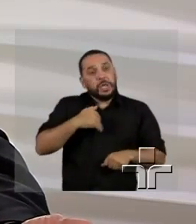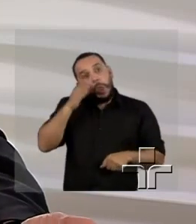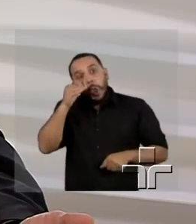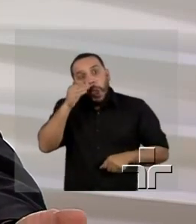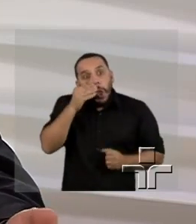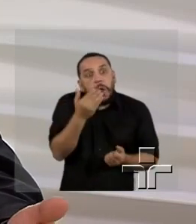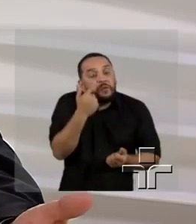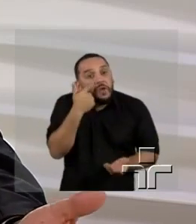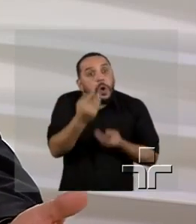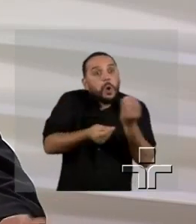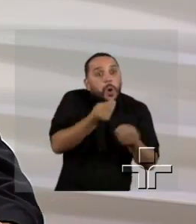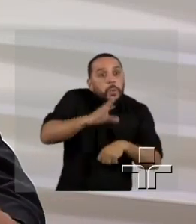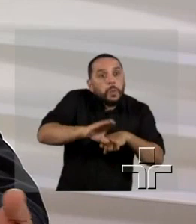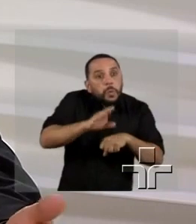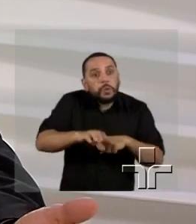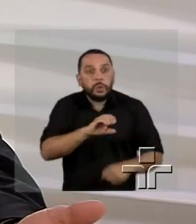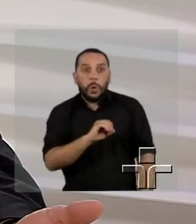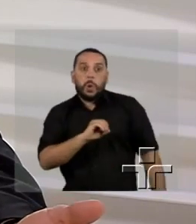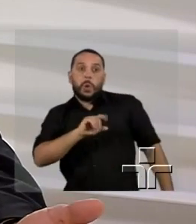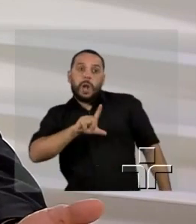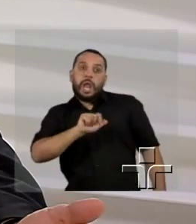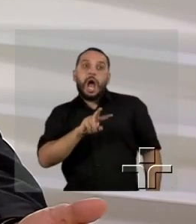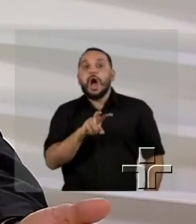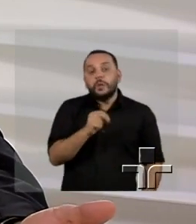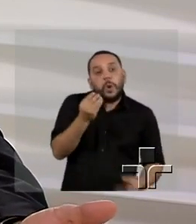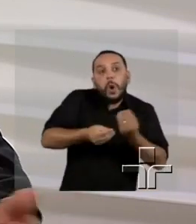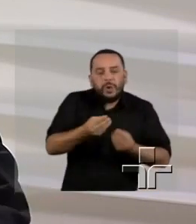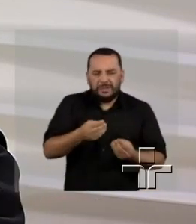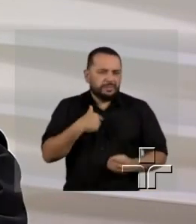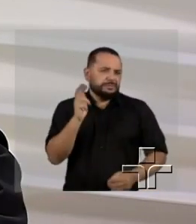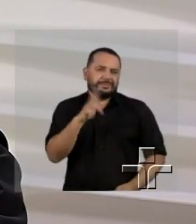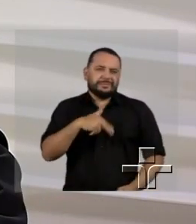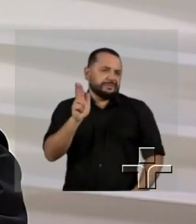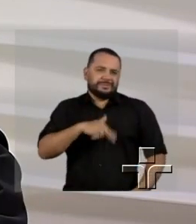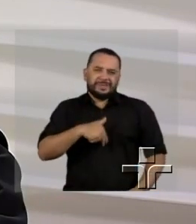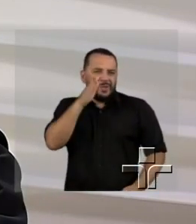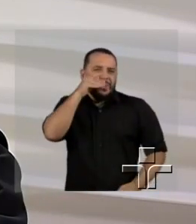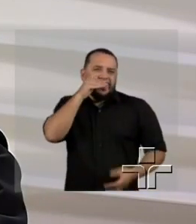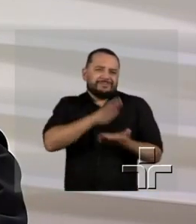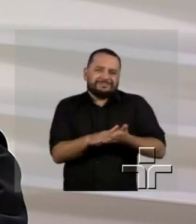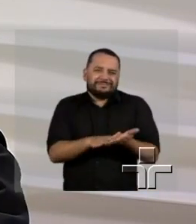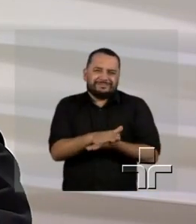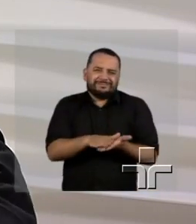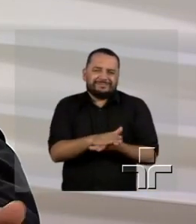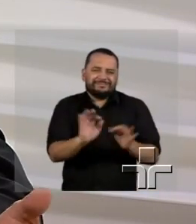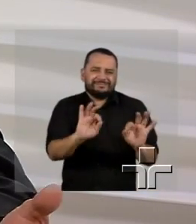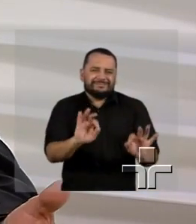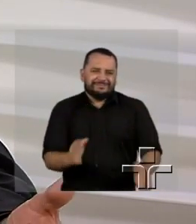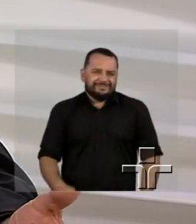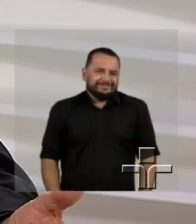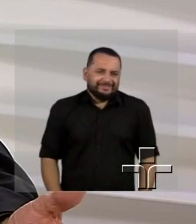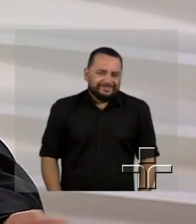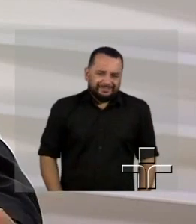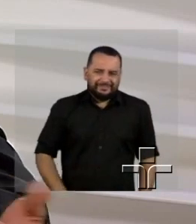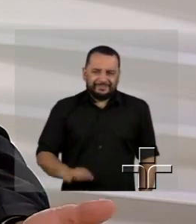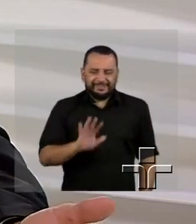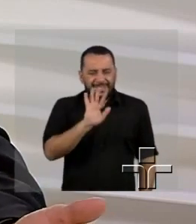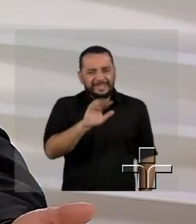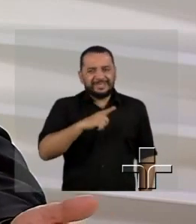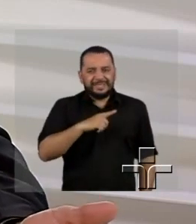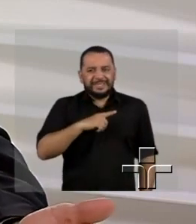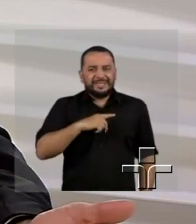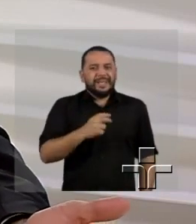e racionalidade, né? Eu vi esses dias uma oferta do Olavo de Carvalho, que